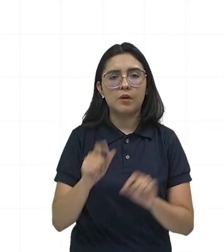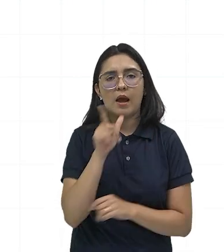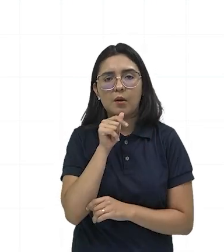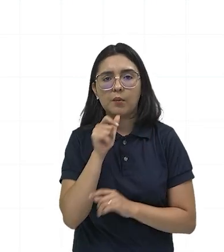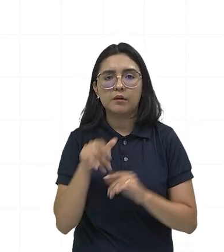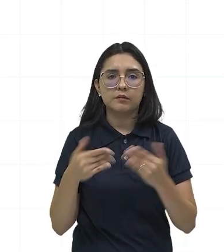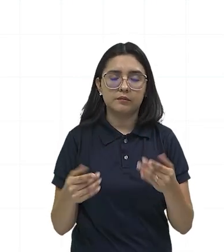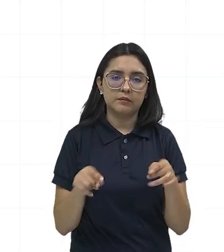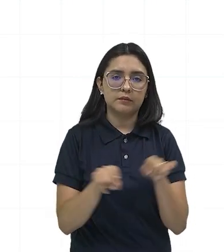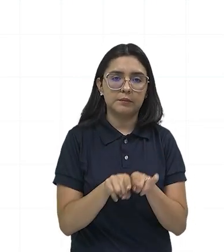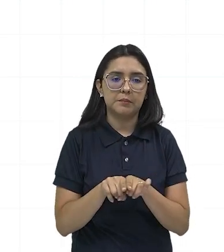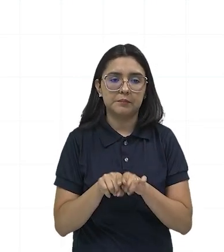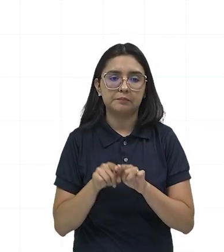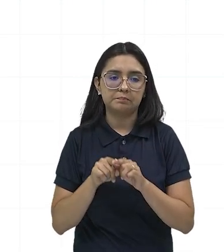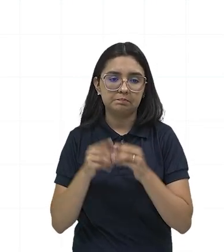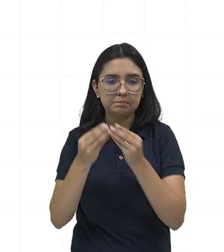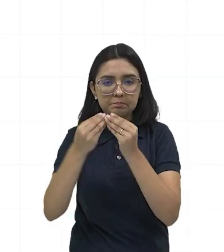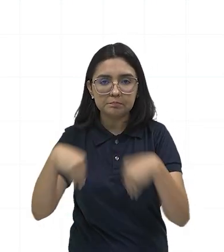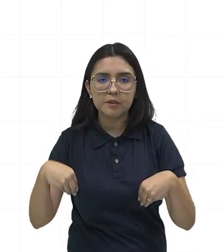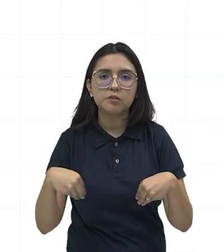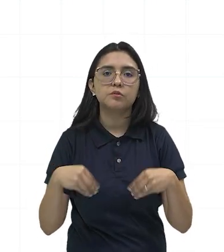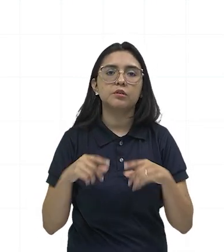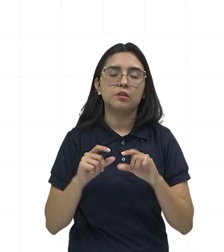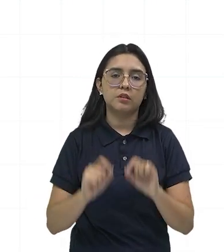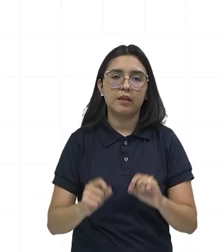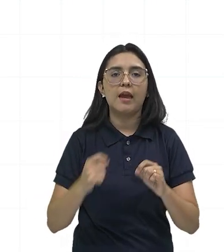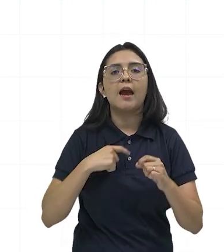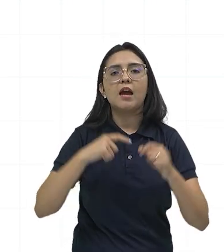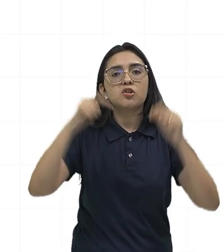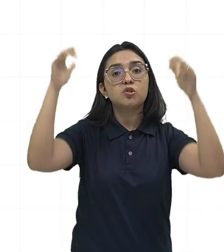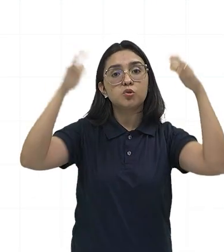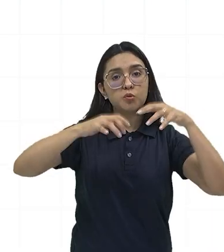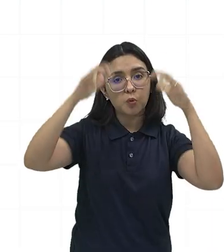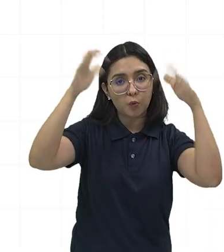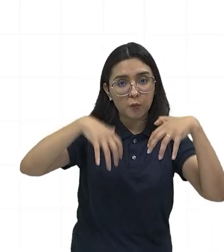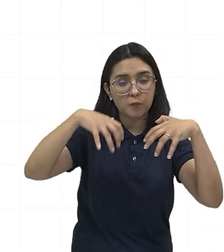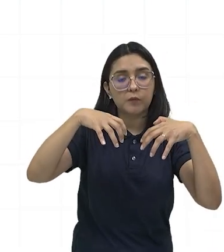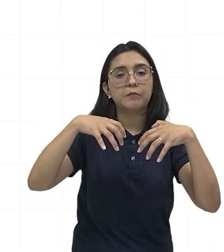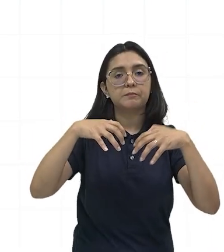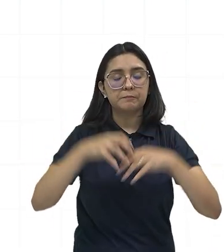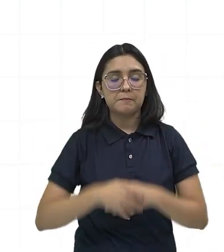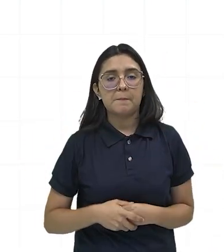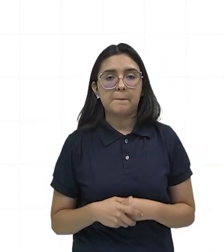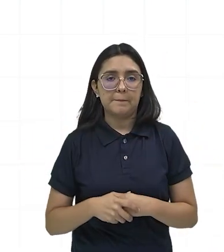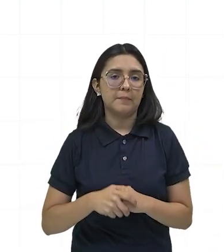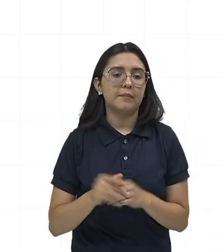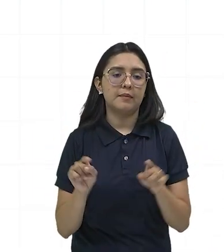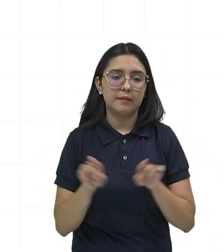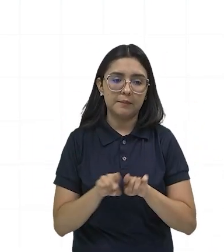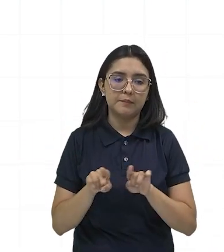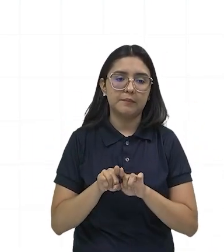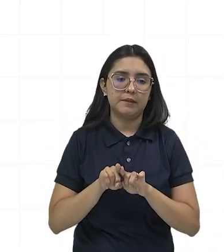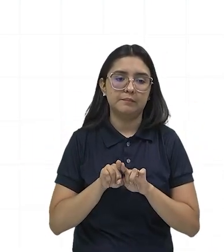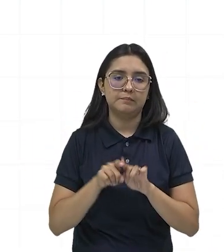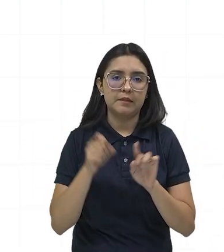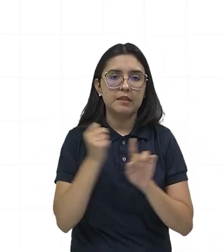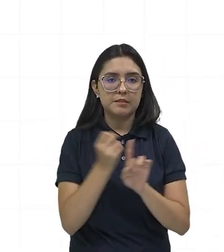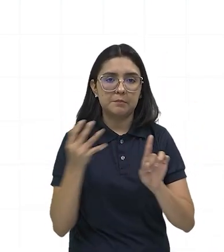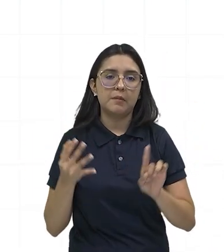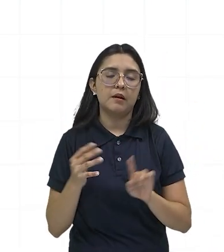quando afeta diretamente a questão das chuvas, né? Então, nós temos aí esse impacto também